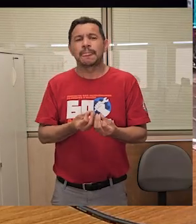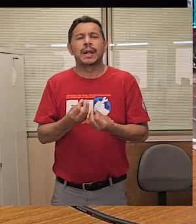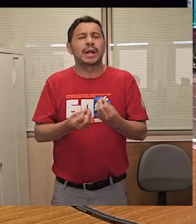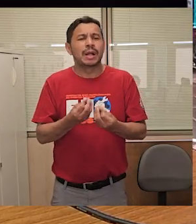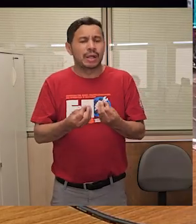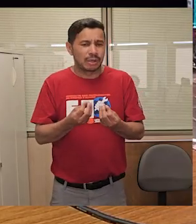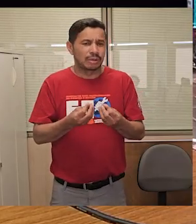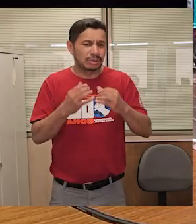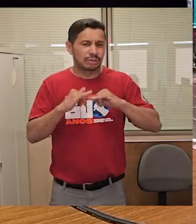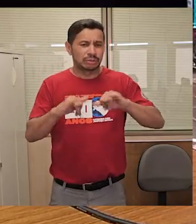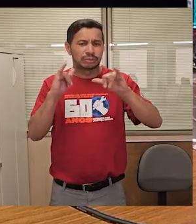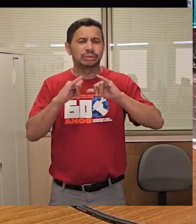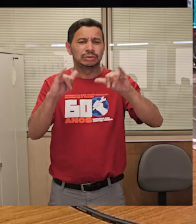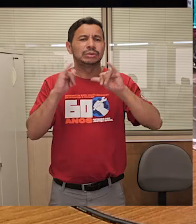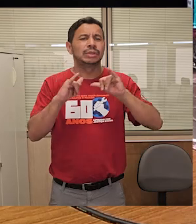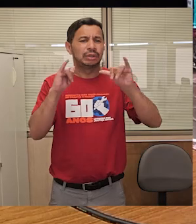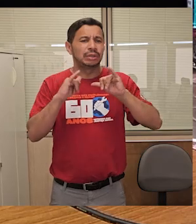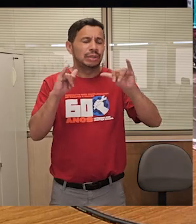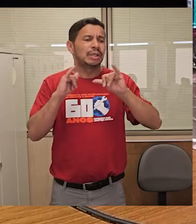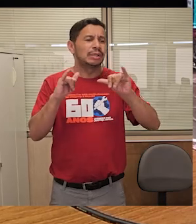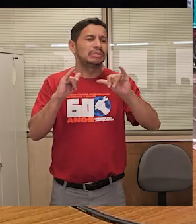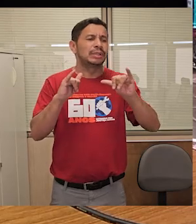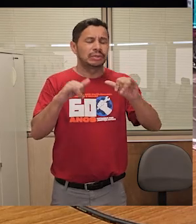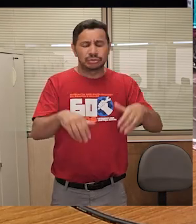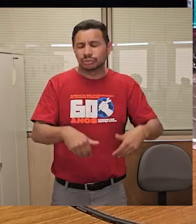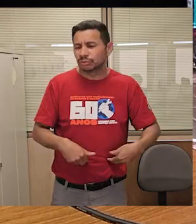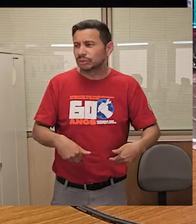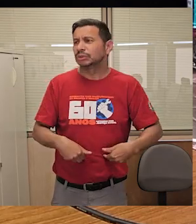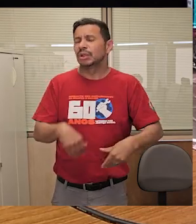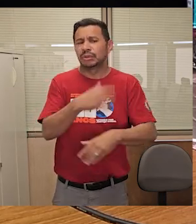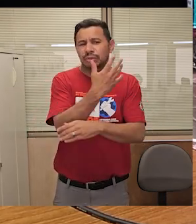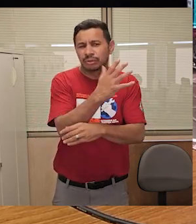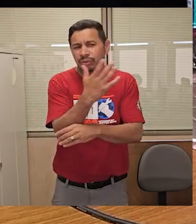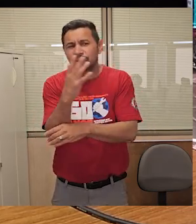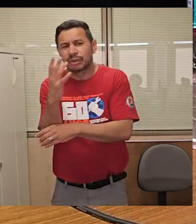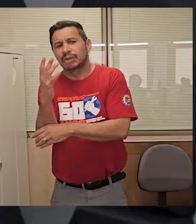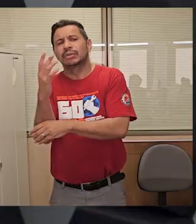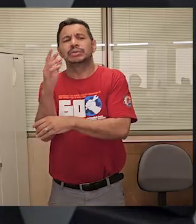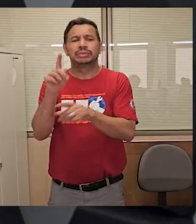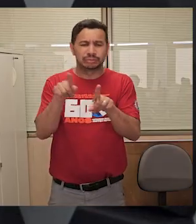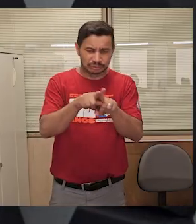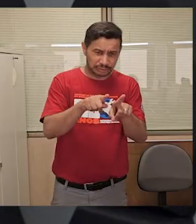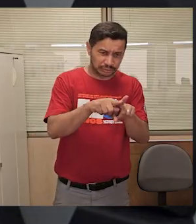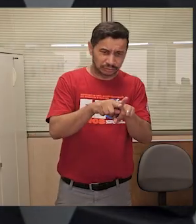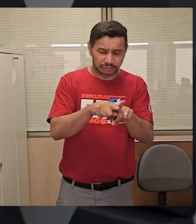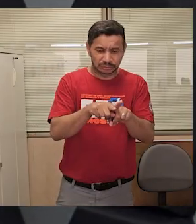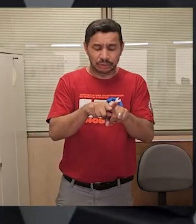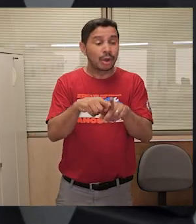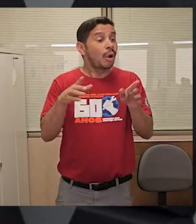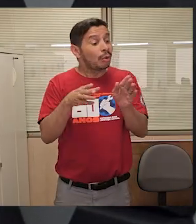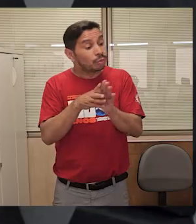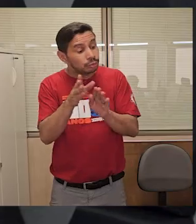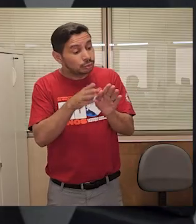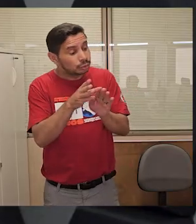ultrapassar esses desafios aí, principalmente na questão alimentar e na questão ambiental? Bom, o